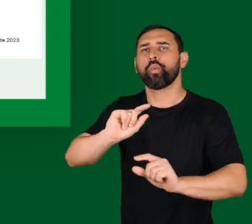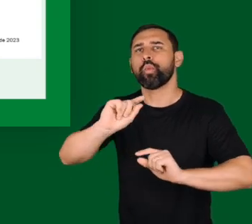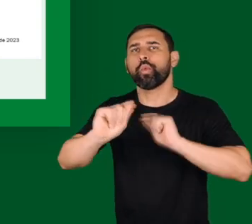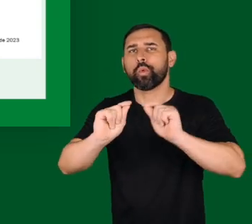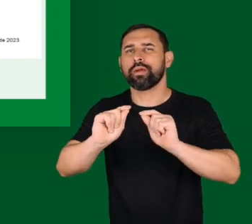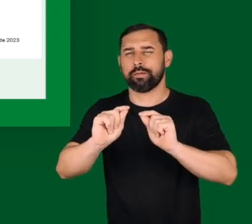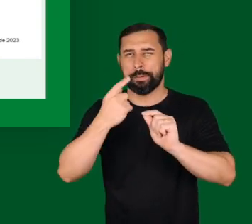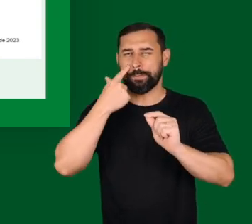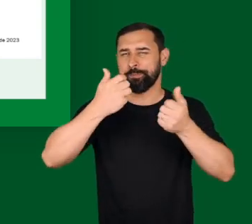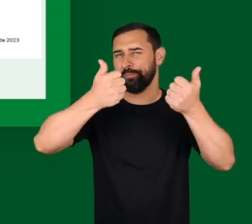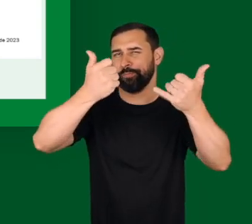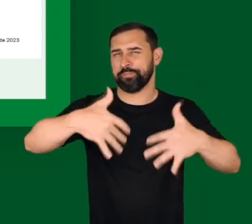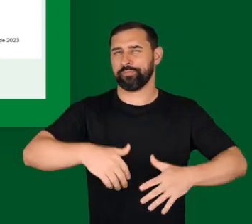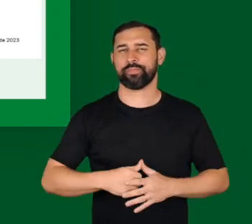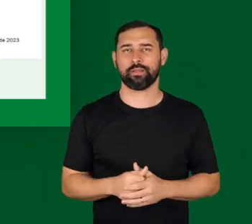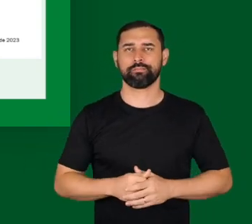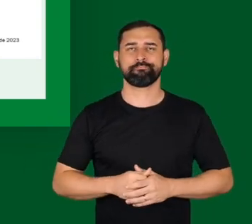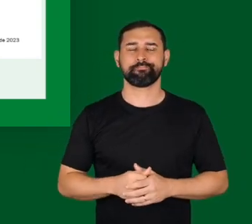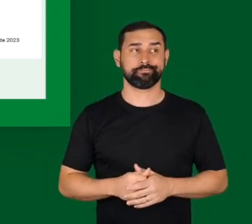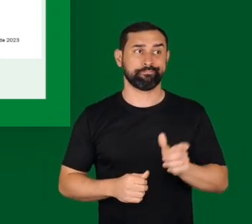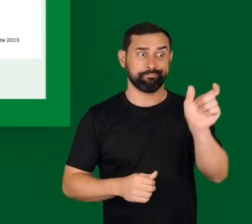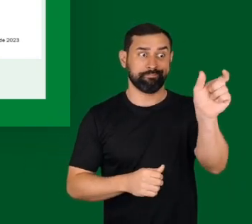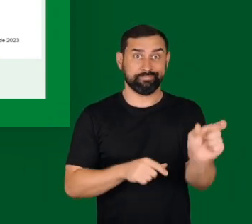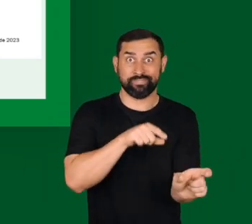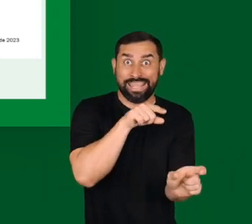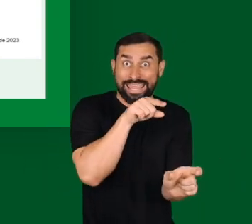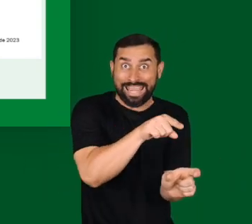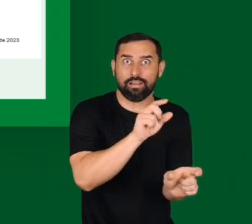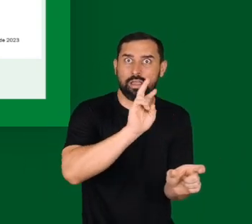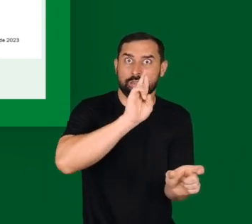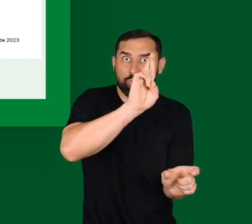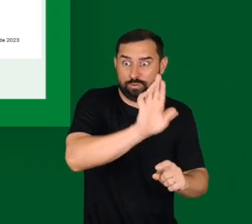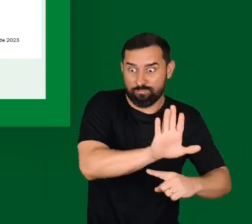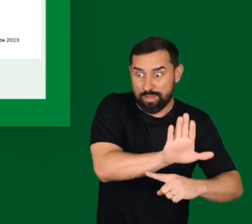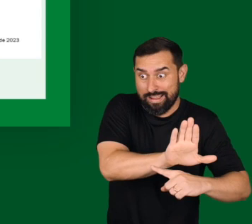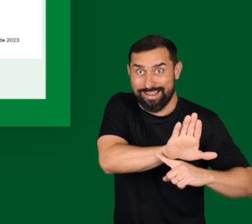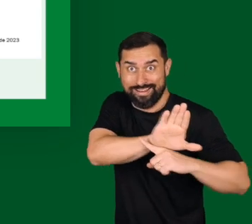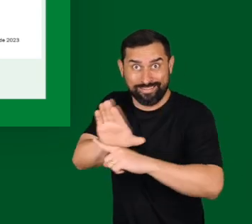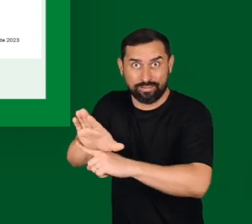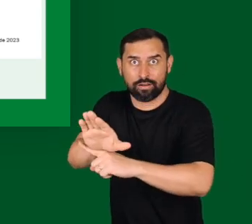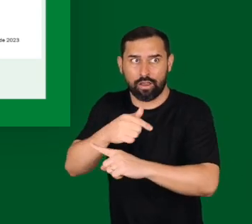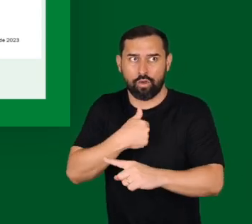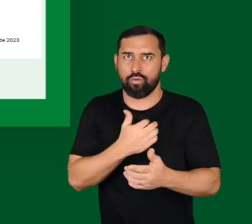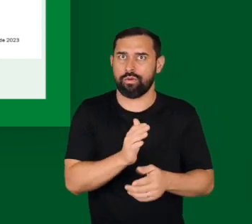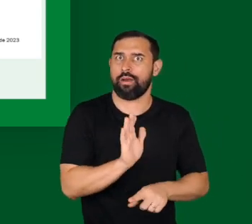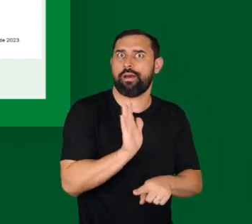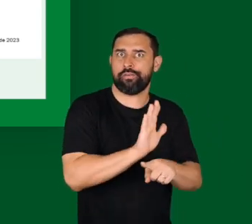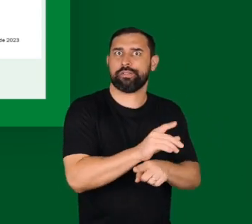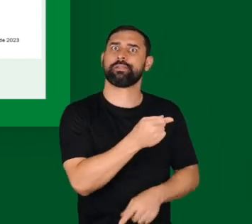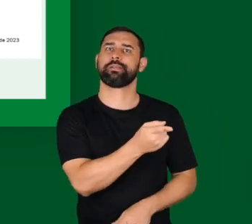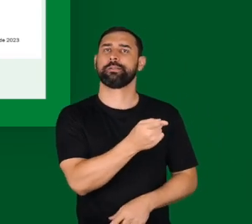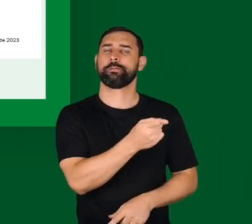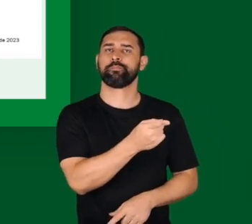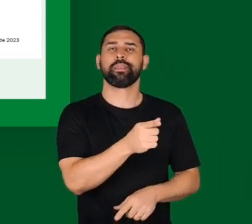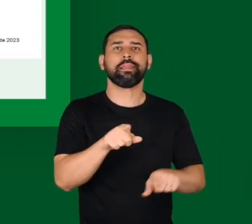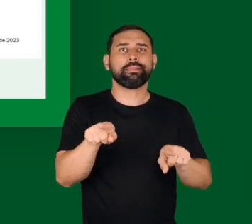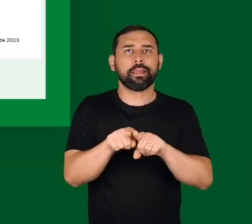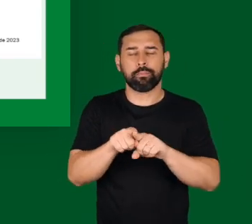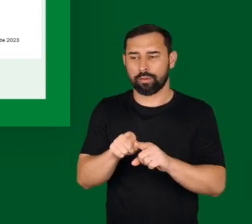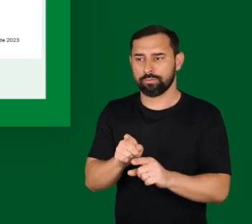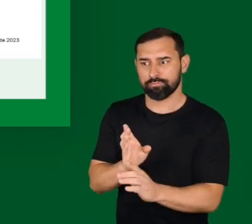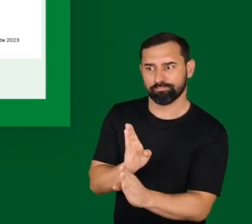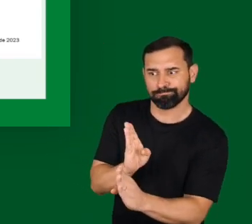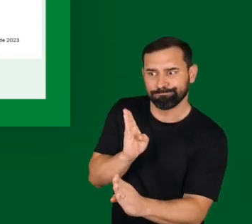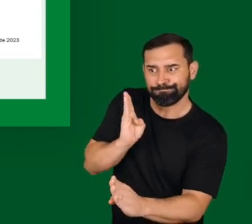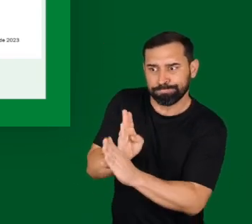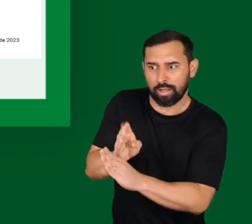para essa discussão hoje? É auxiliar quem está o emergencista, de modo geral, ter capacidade de